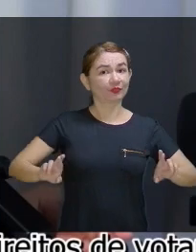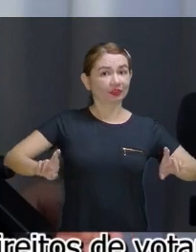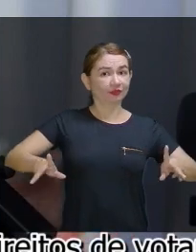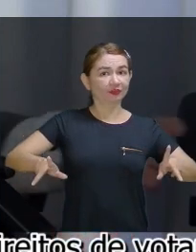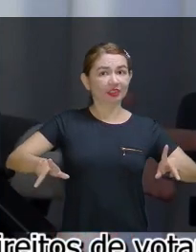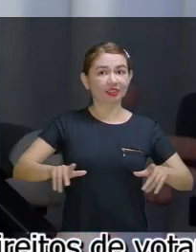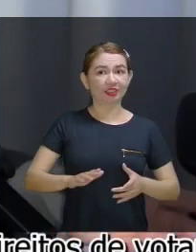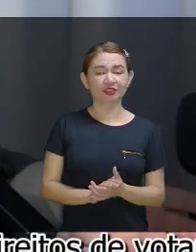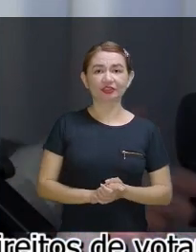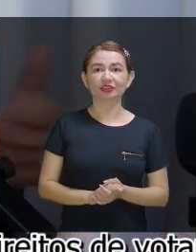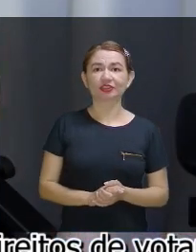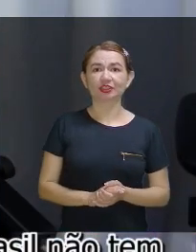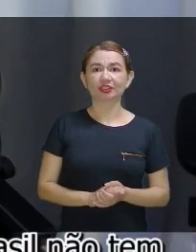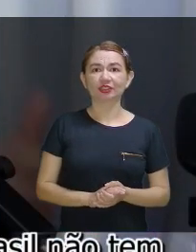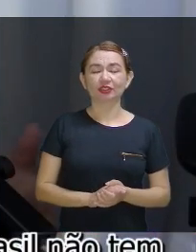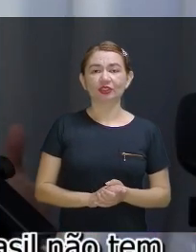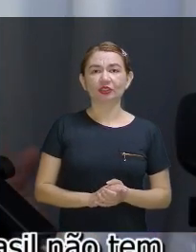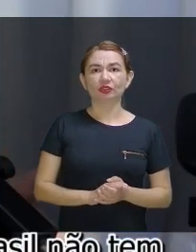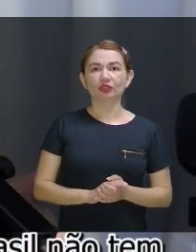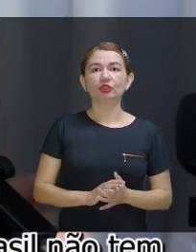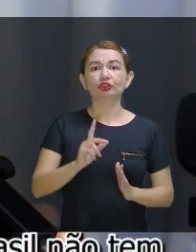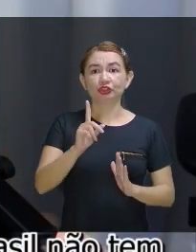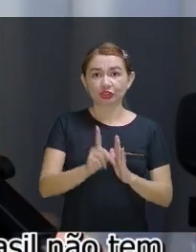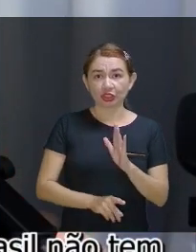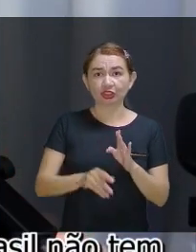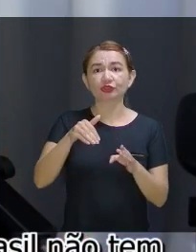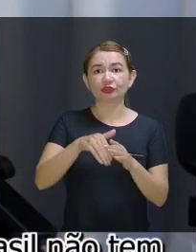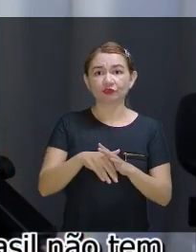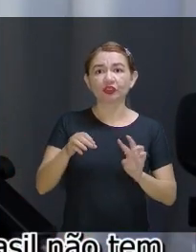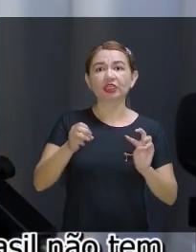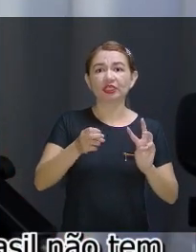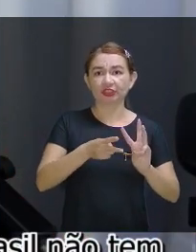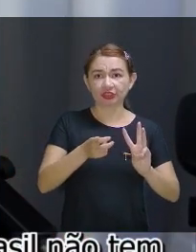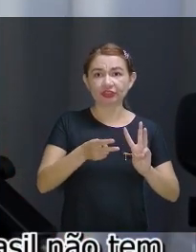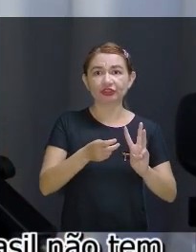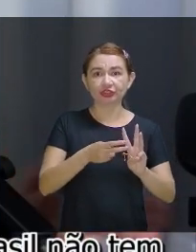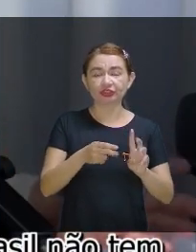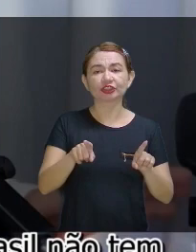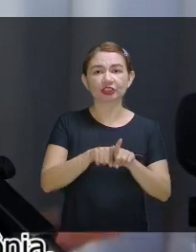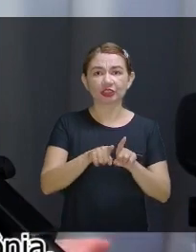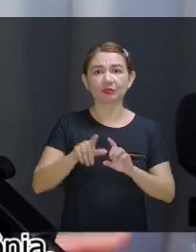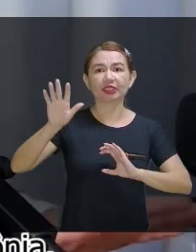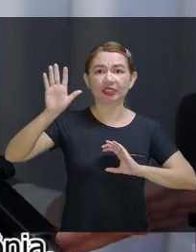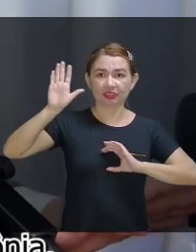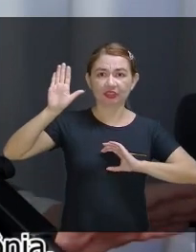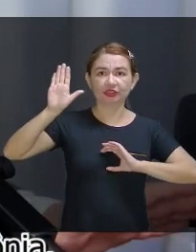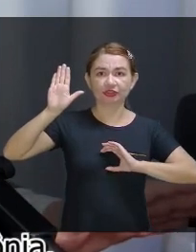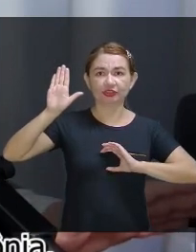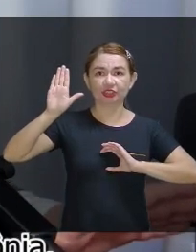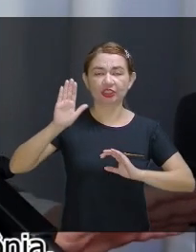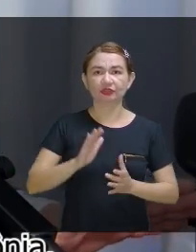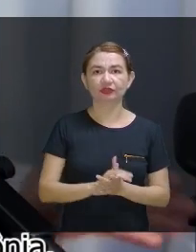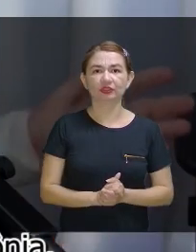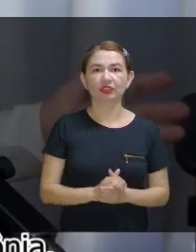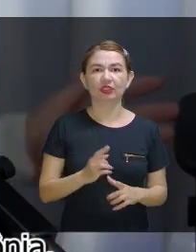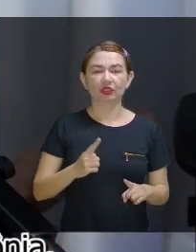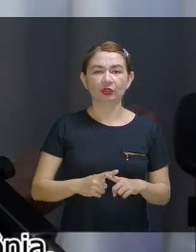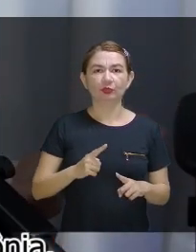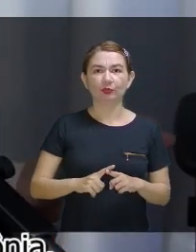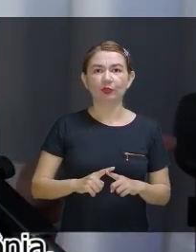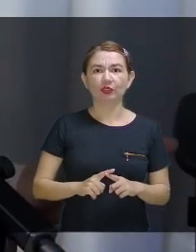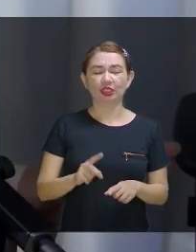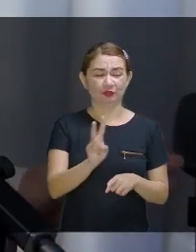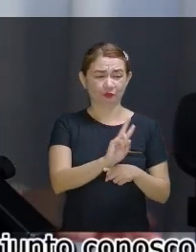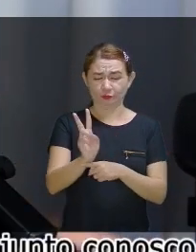o indígena, não apenas para ter os direitos de votar e também ser votado, nós estamos permitindo, porque o Brasil não tem condições de fiscalizar, por exemplo,